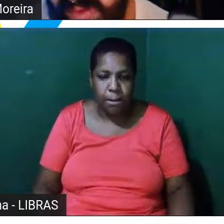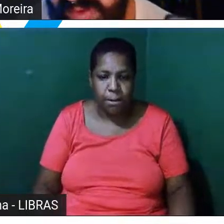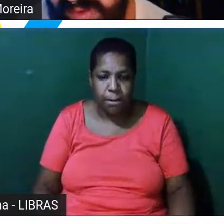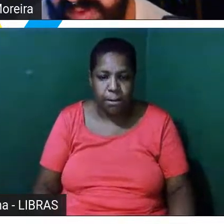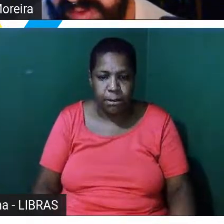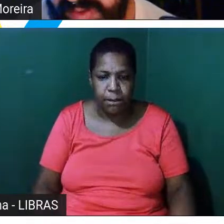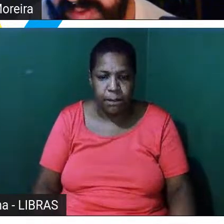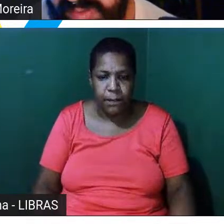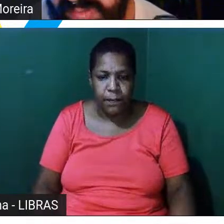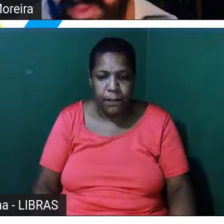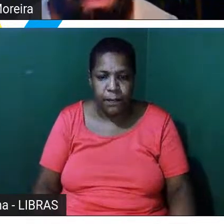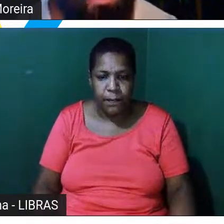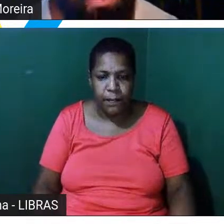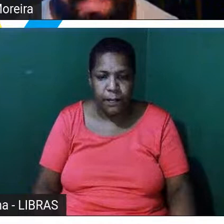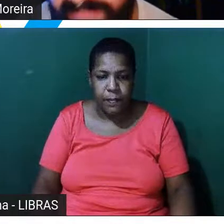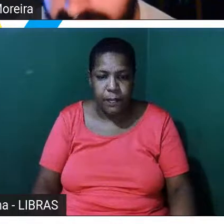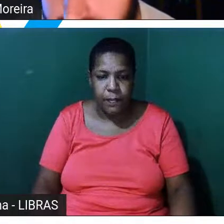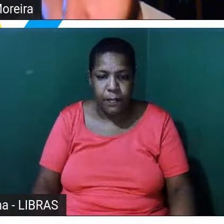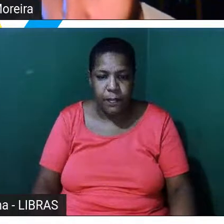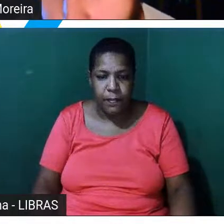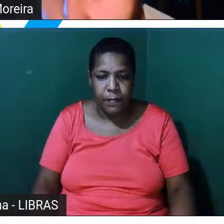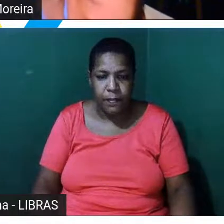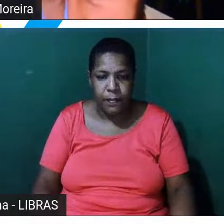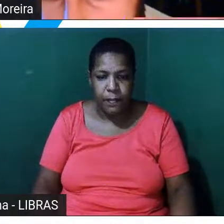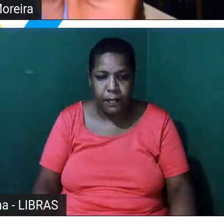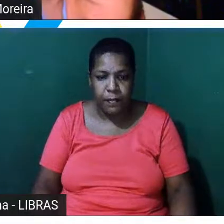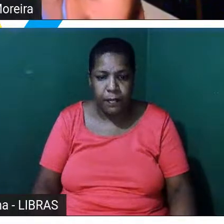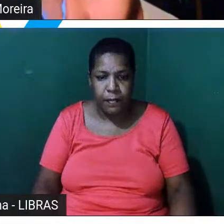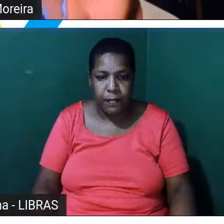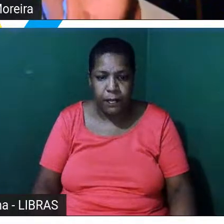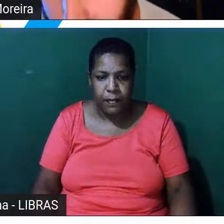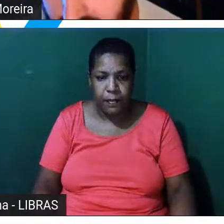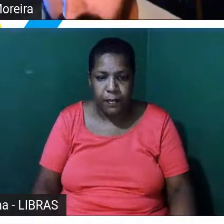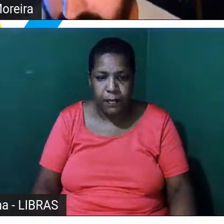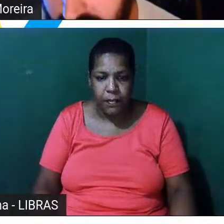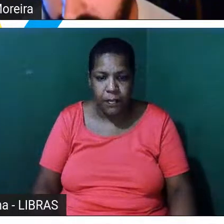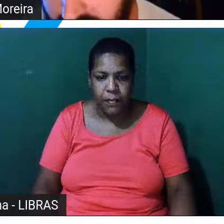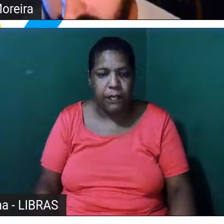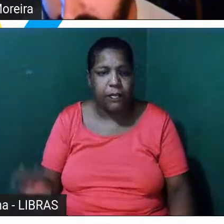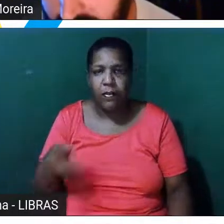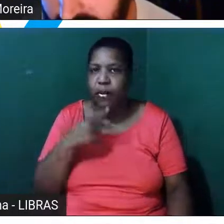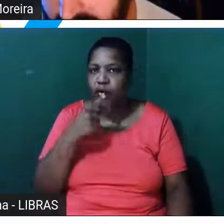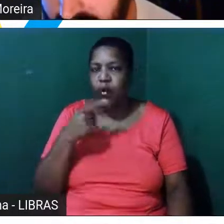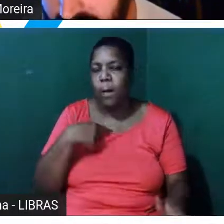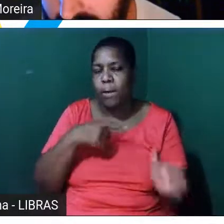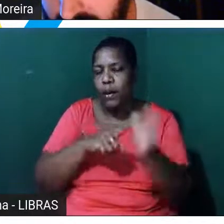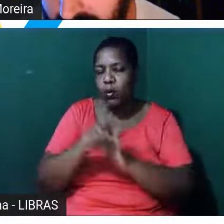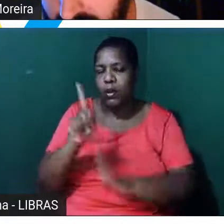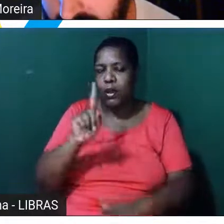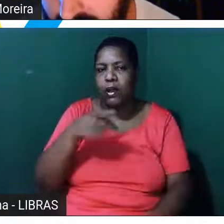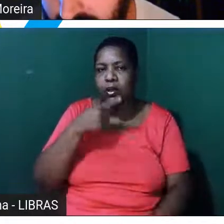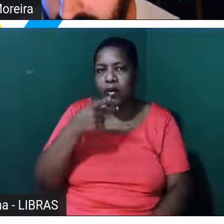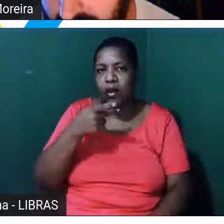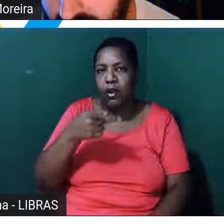isso em seu trabalho só pular um todo não falo com ele nunca mais um agora